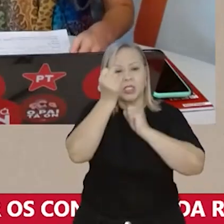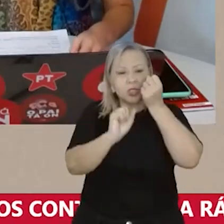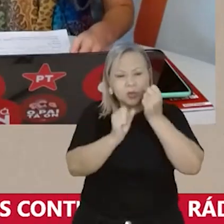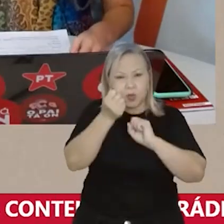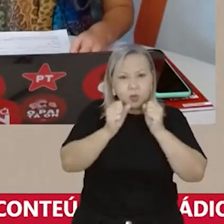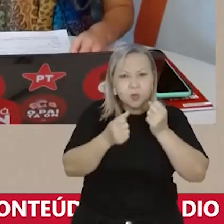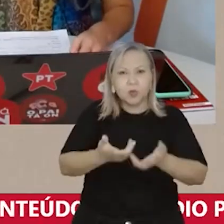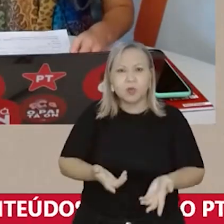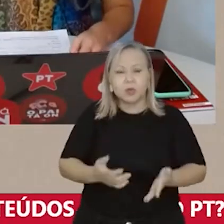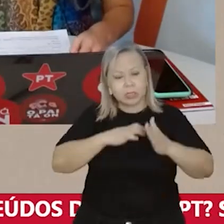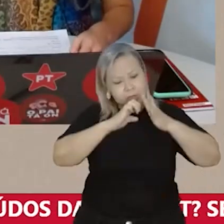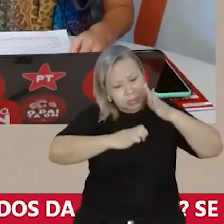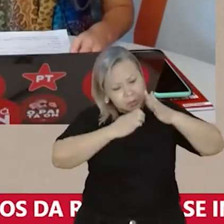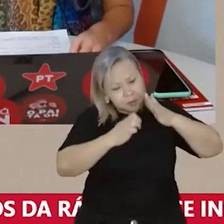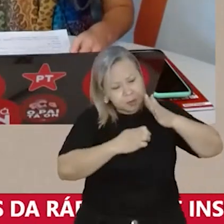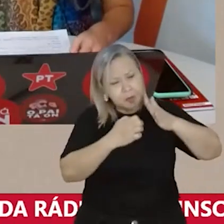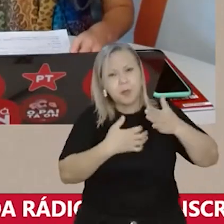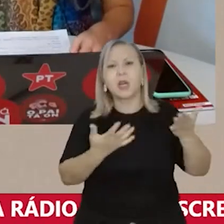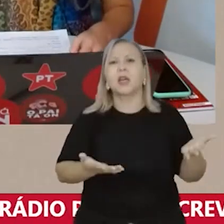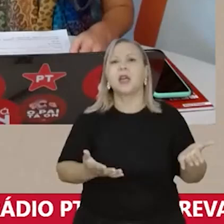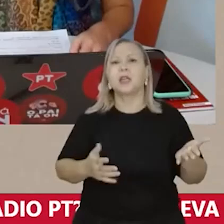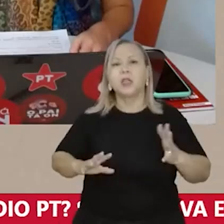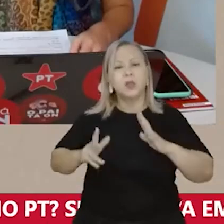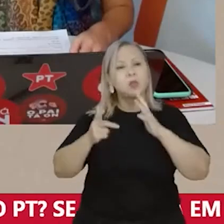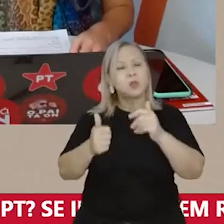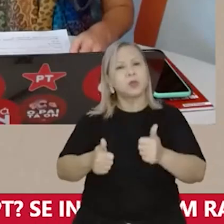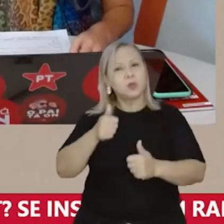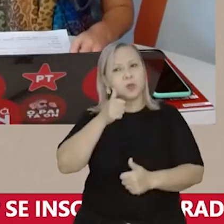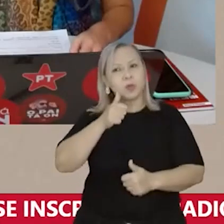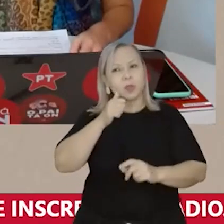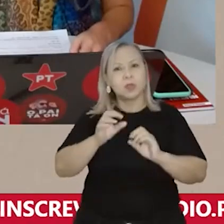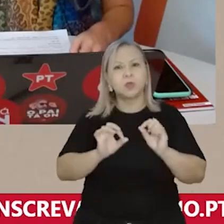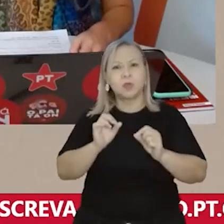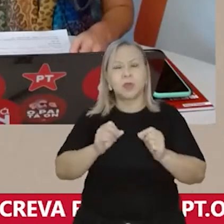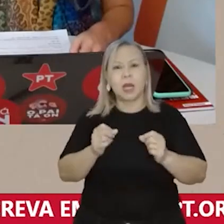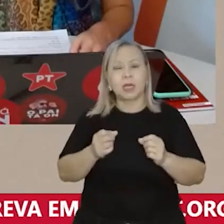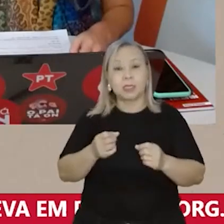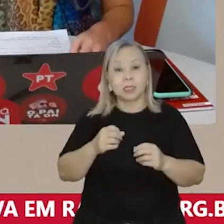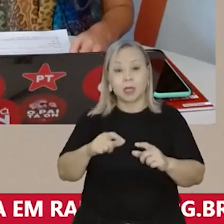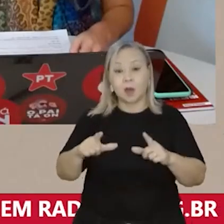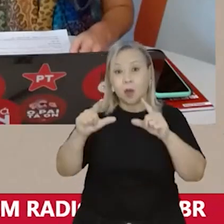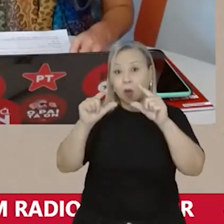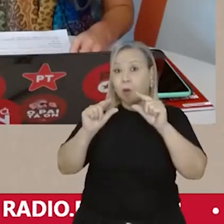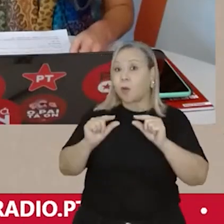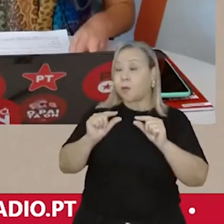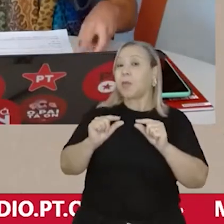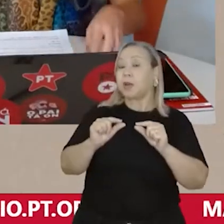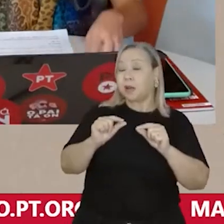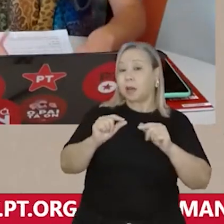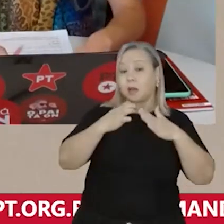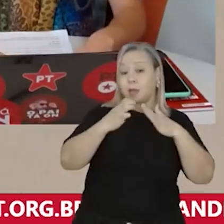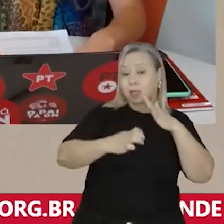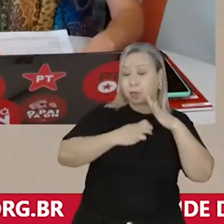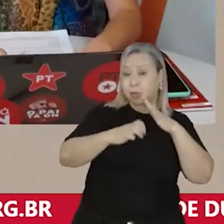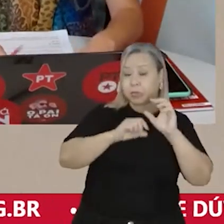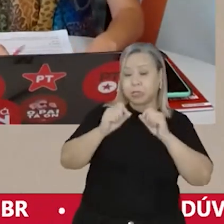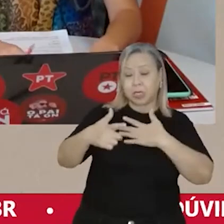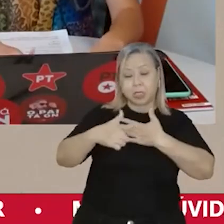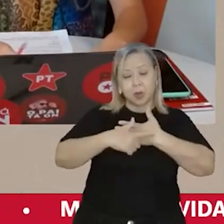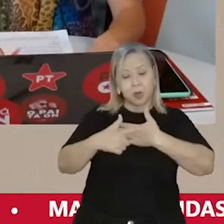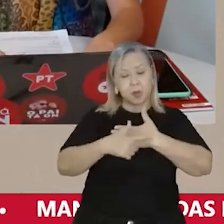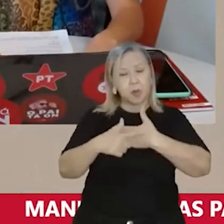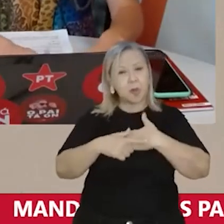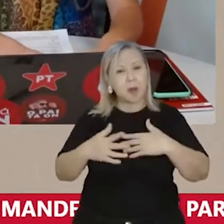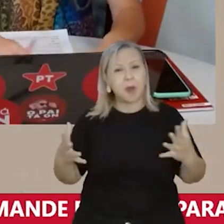médias empresas, né? A grande maioria das mulheres, né, que microempresárias no Brasil tem exercido um papel